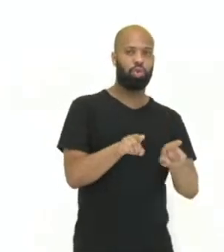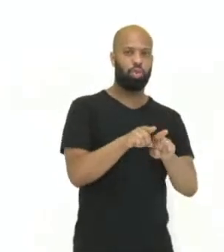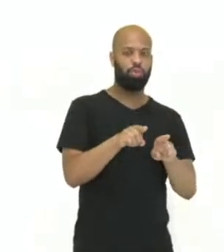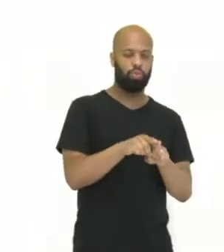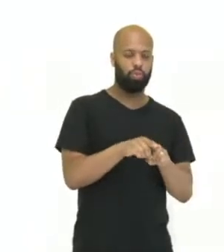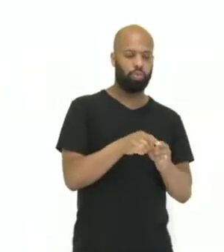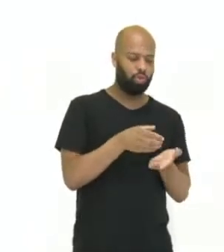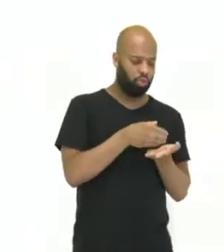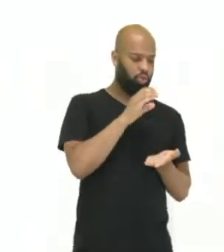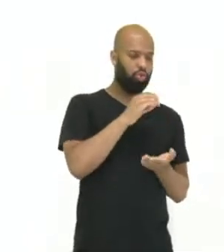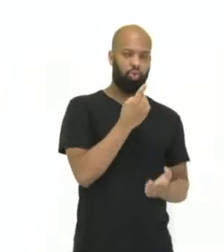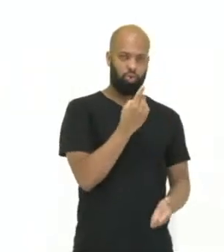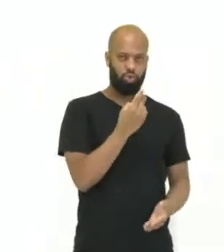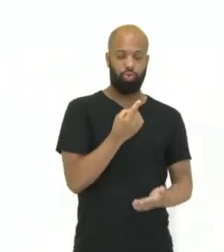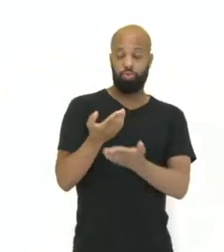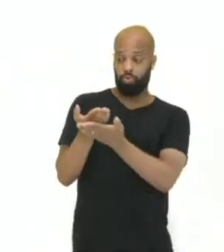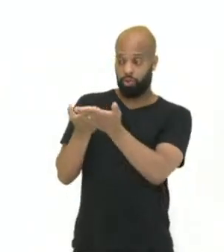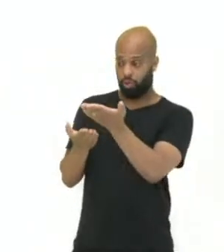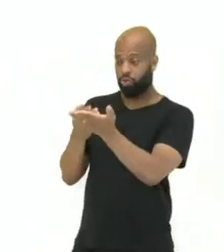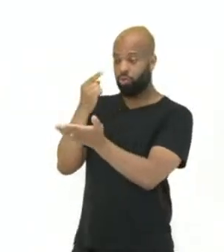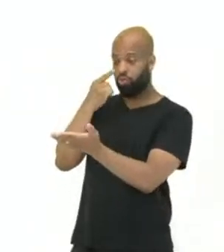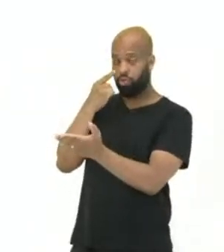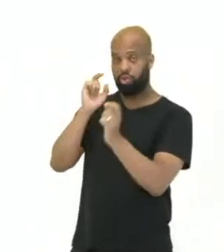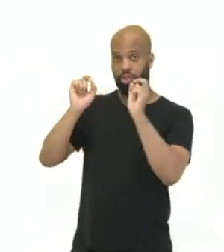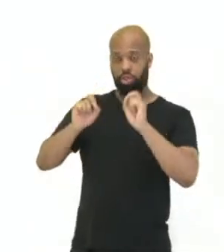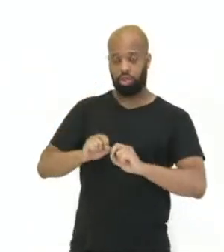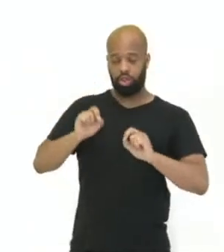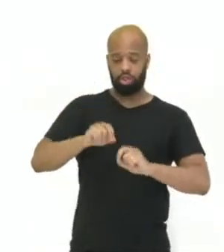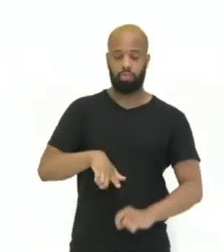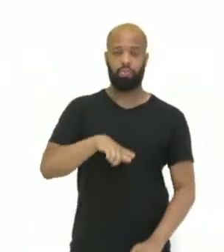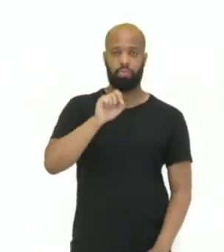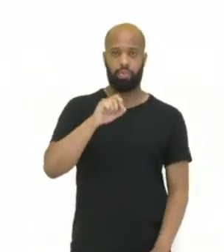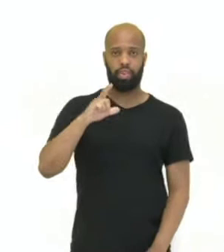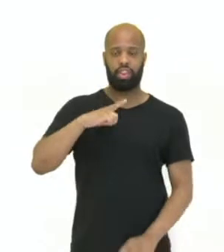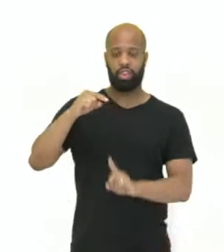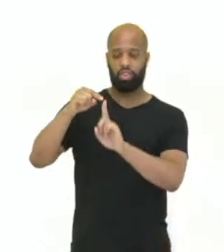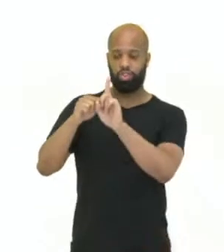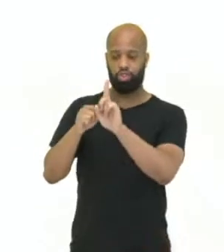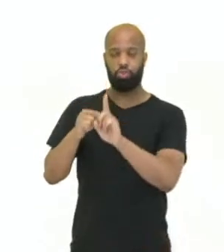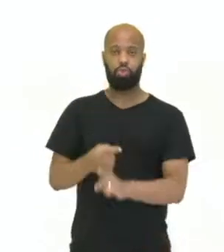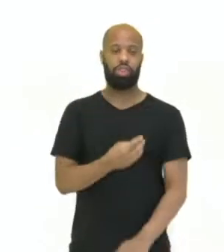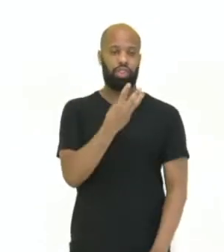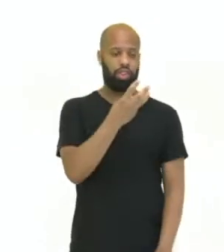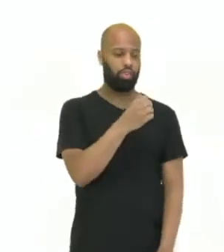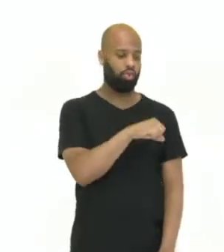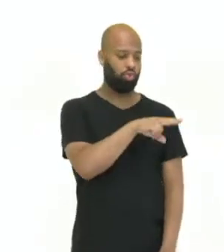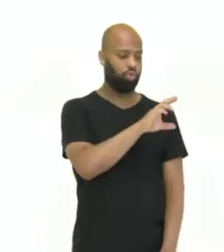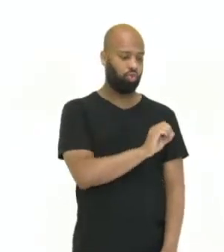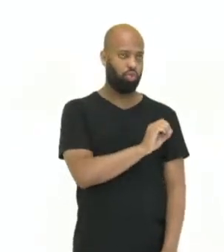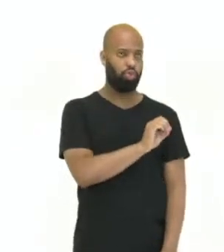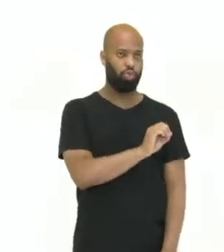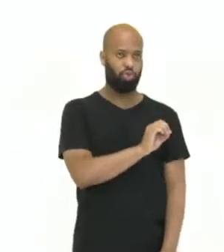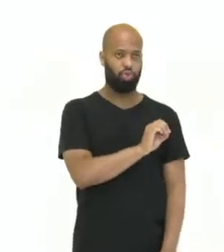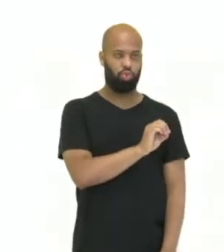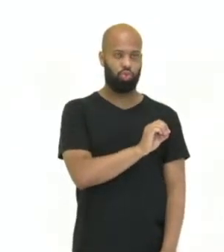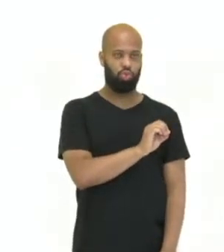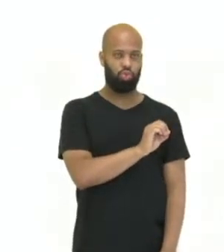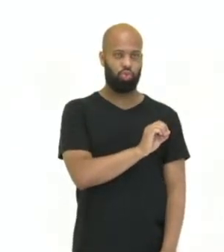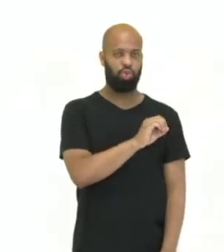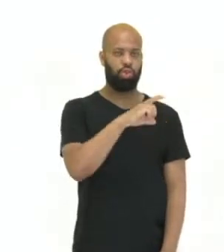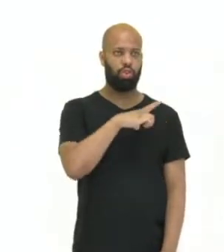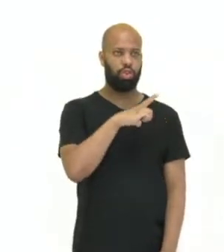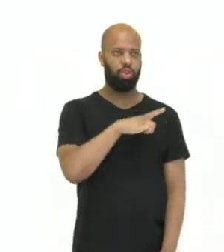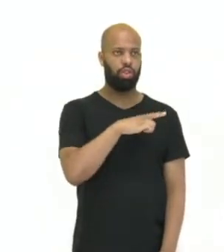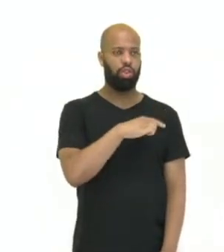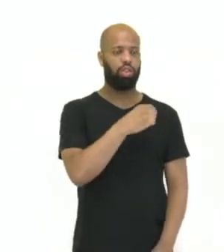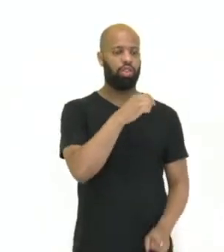e verificaram que elas podiam escolher entre 3 sucos de laranja. Entre 3 sucos de laranja, não. Entre